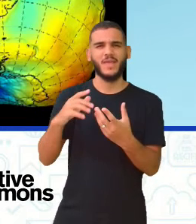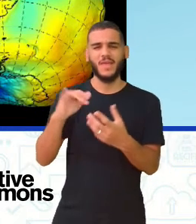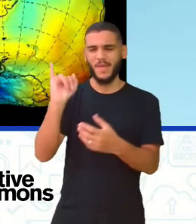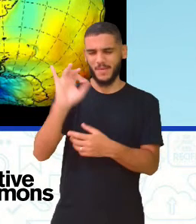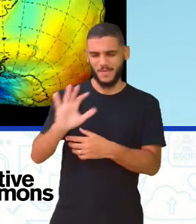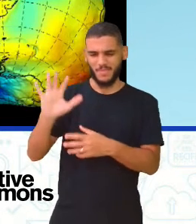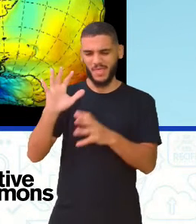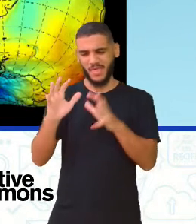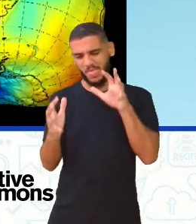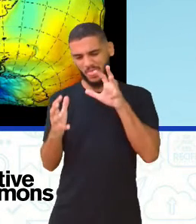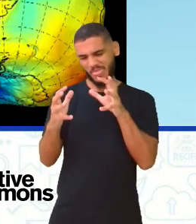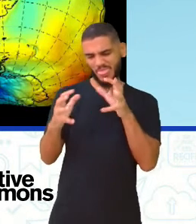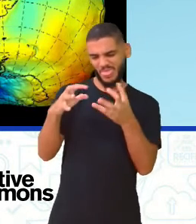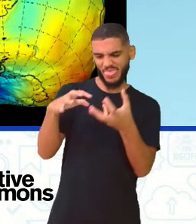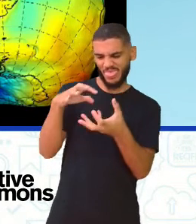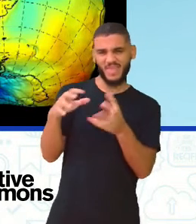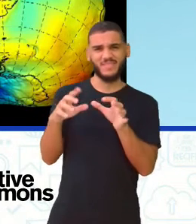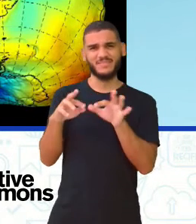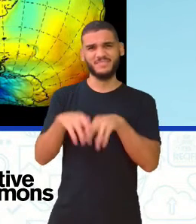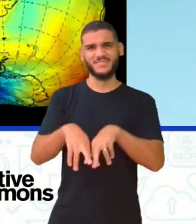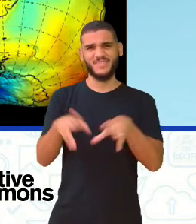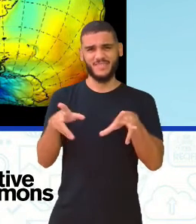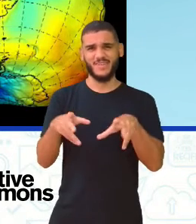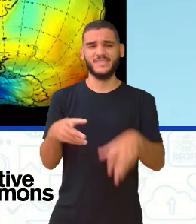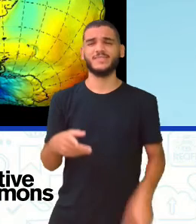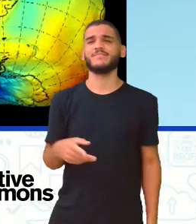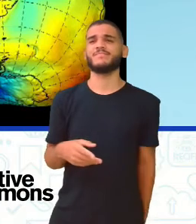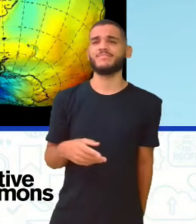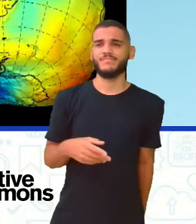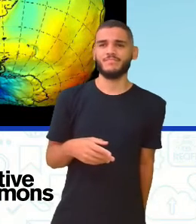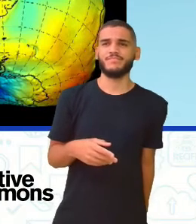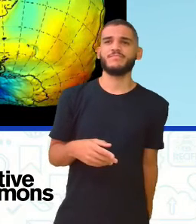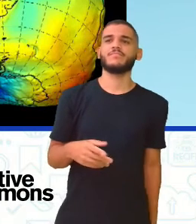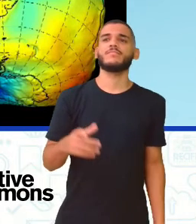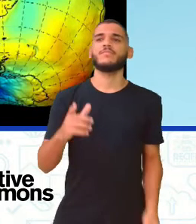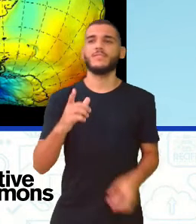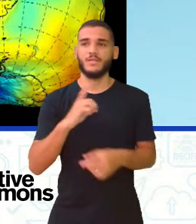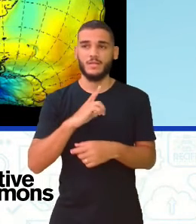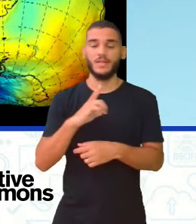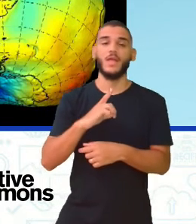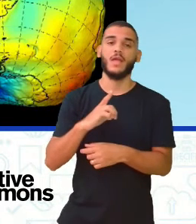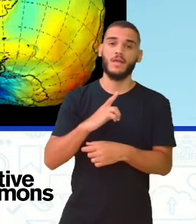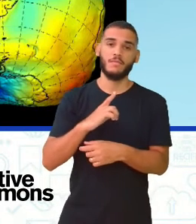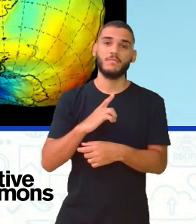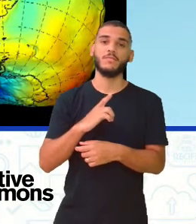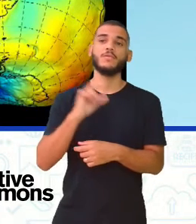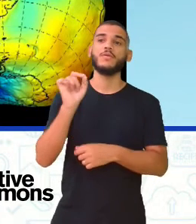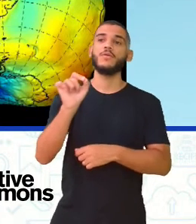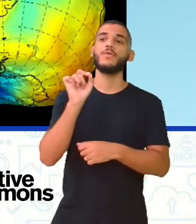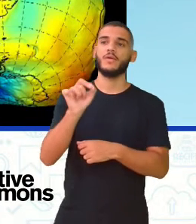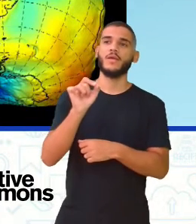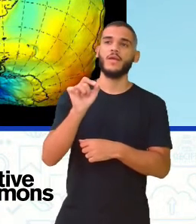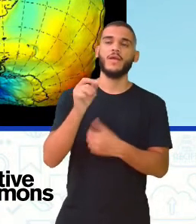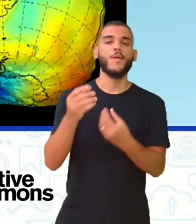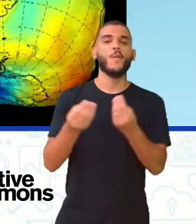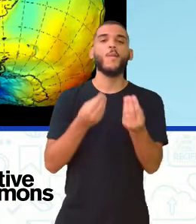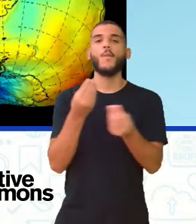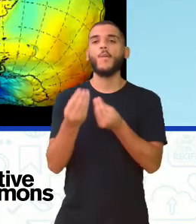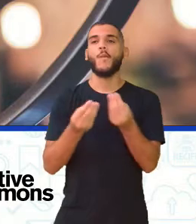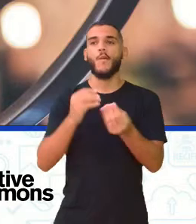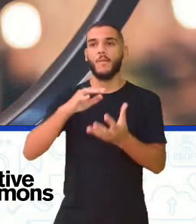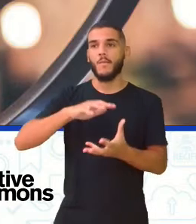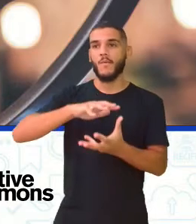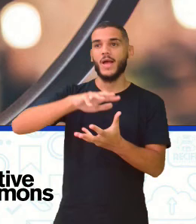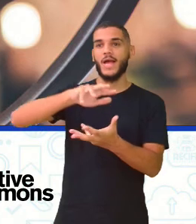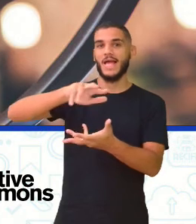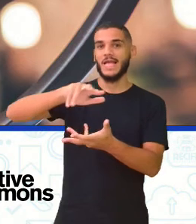distorcidas? Pronto, nós temos aqui um formato que a nossa Terra ela possui. Se você